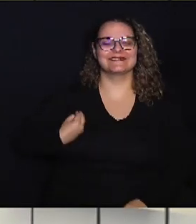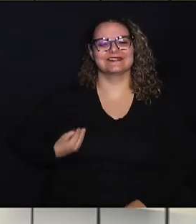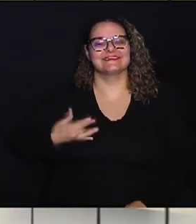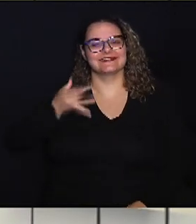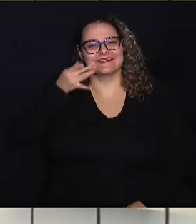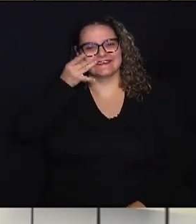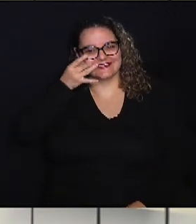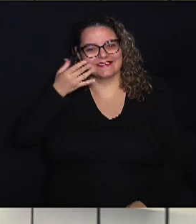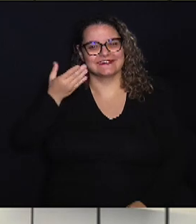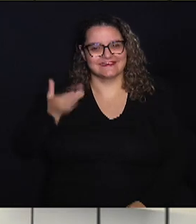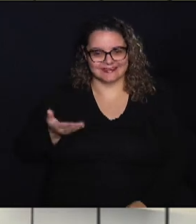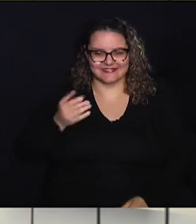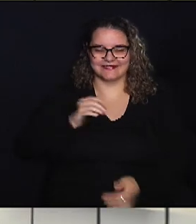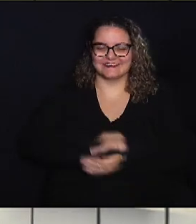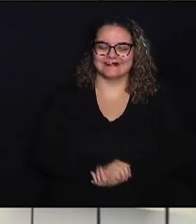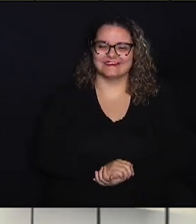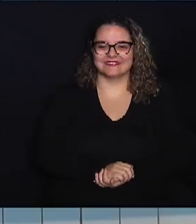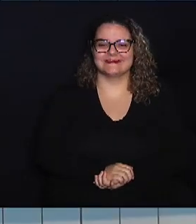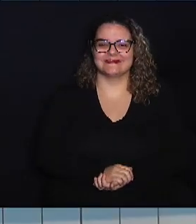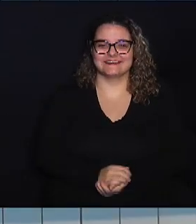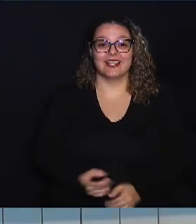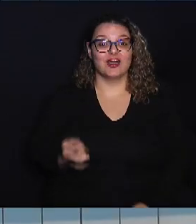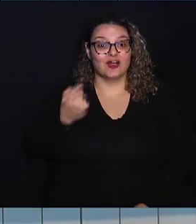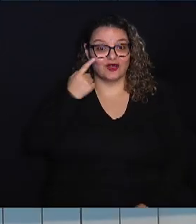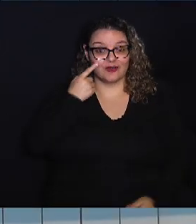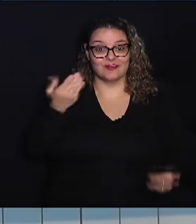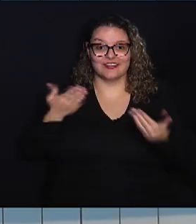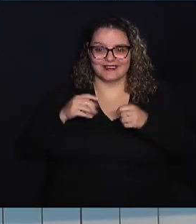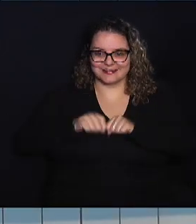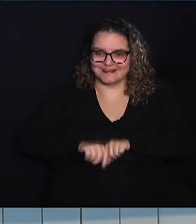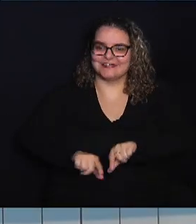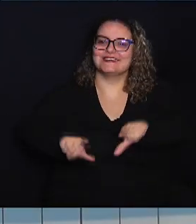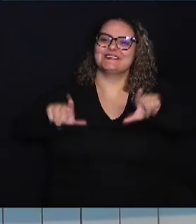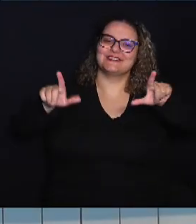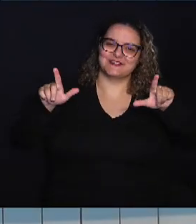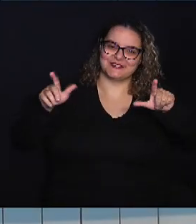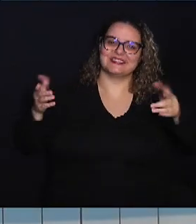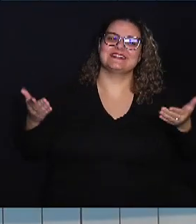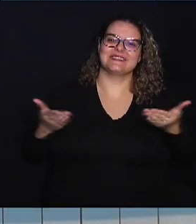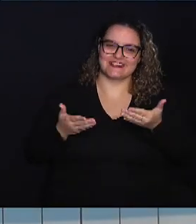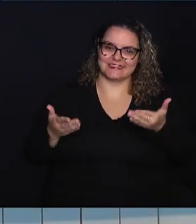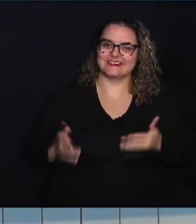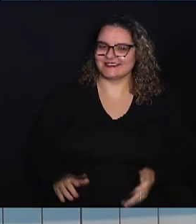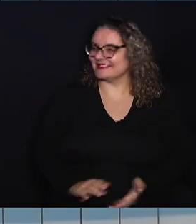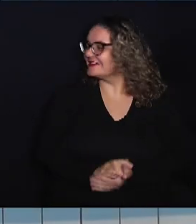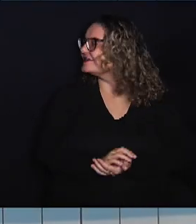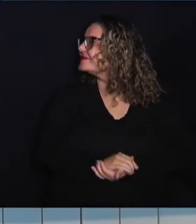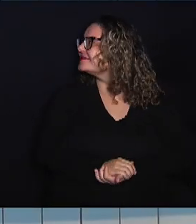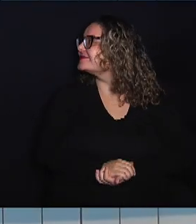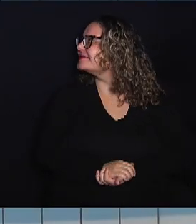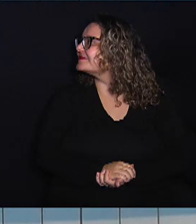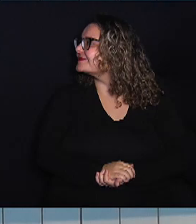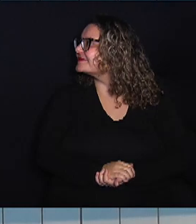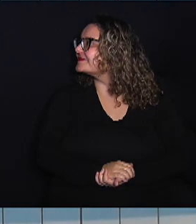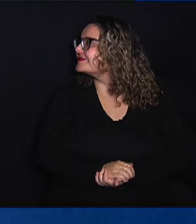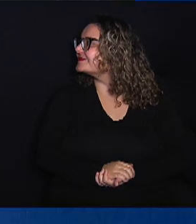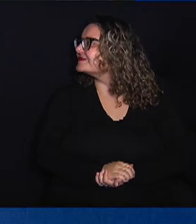a gente conversa ao vivo. Confira a partir de agora os destaques de hoje.